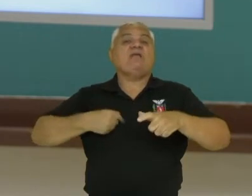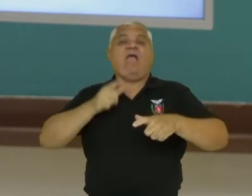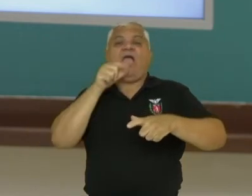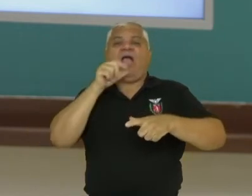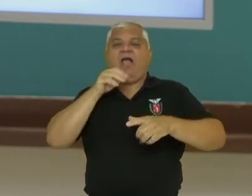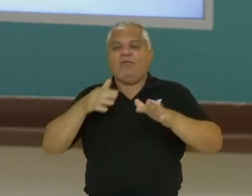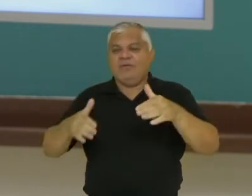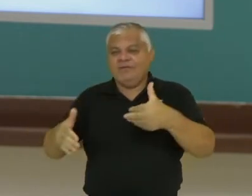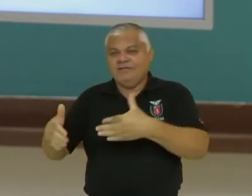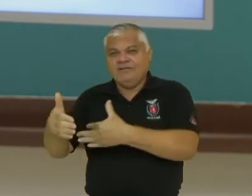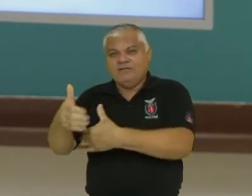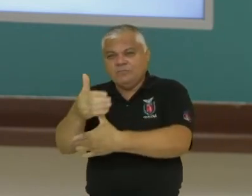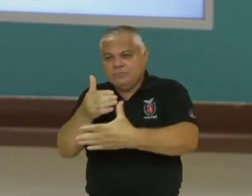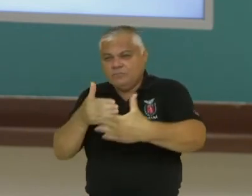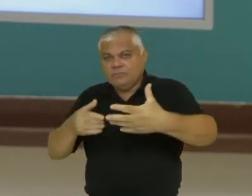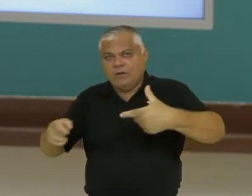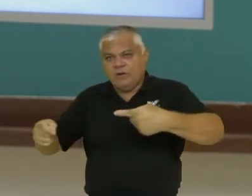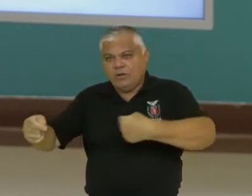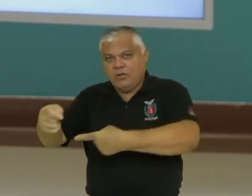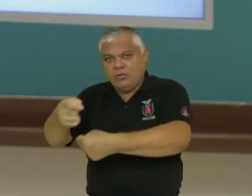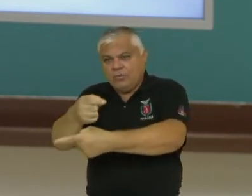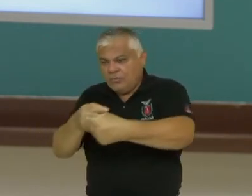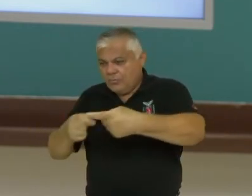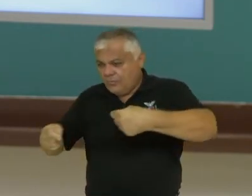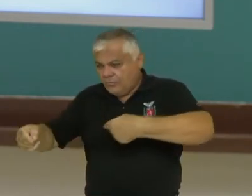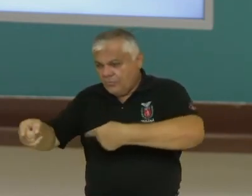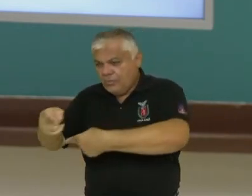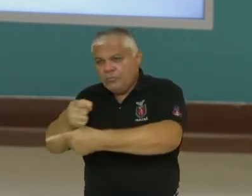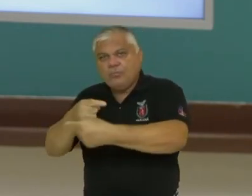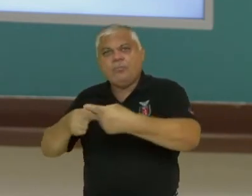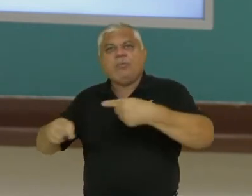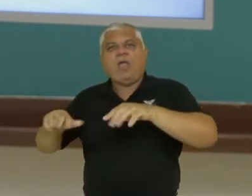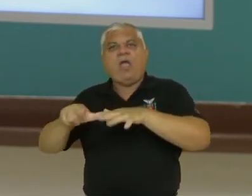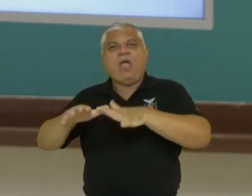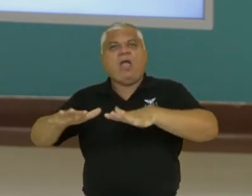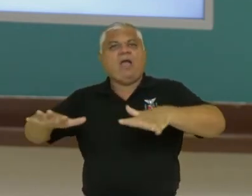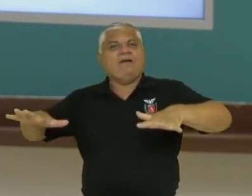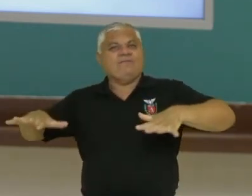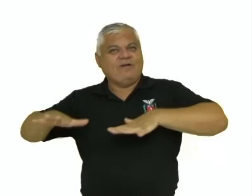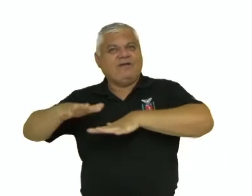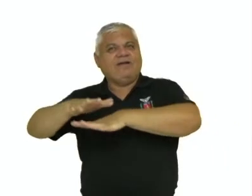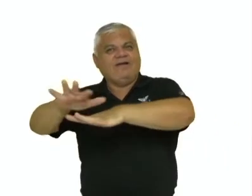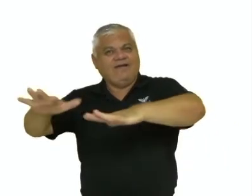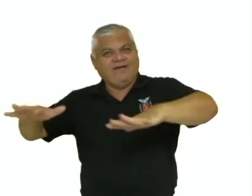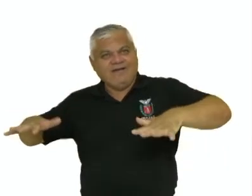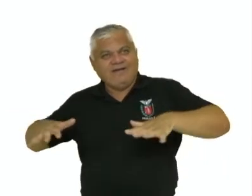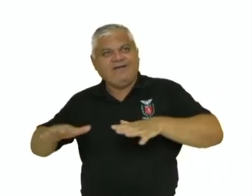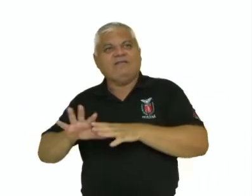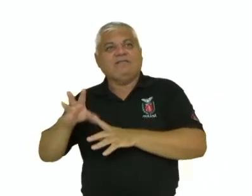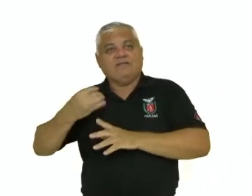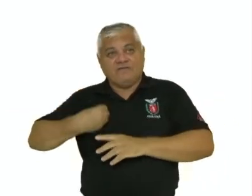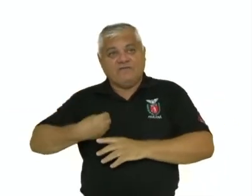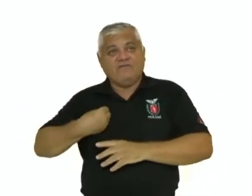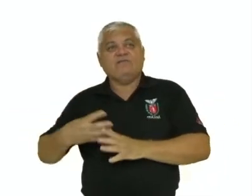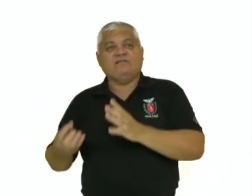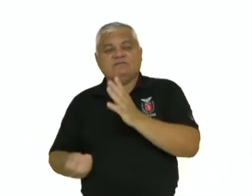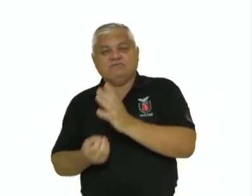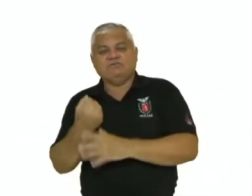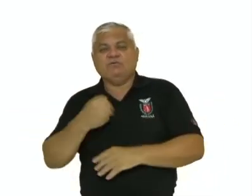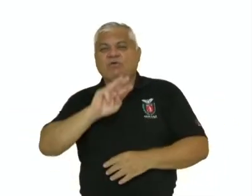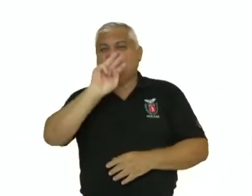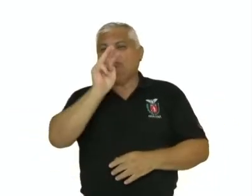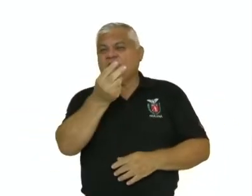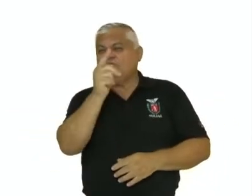água, estavam nessa acumulado de água. Estima-se que a vida na Terra se originou há cerca